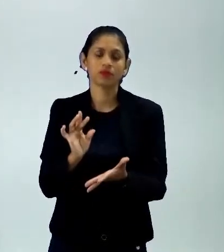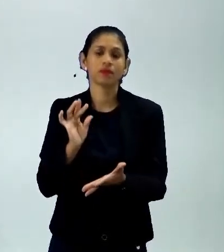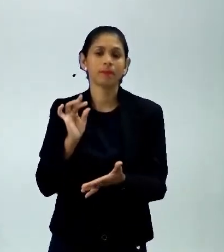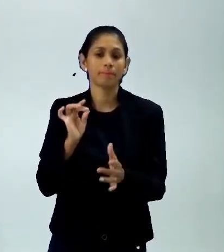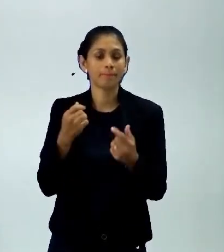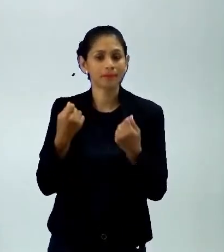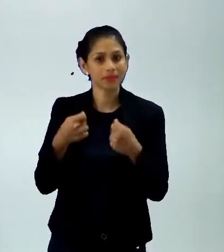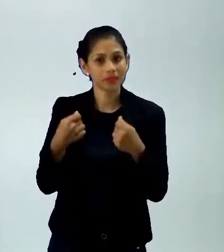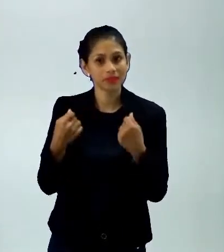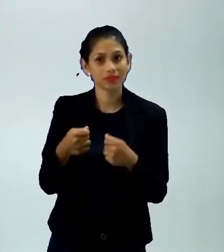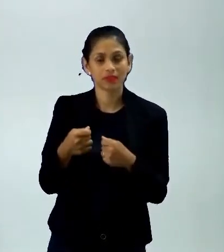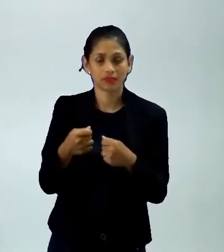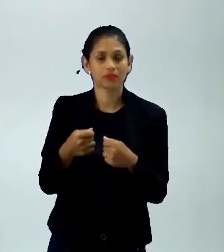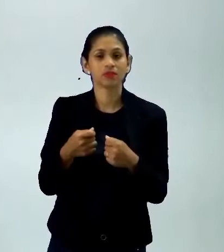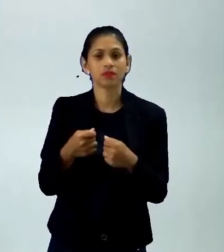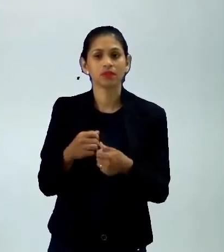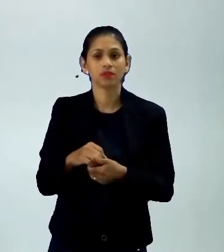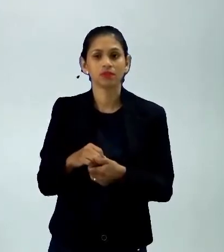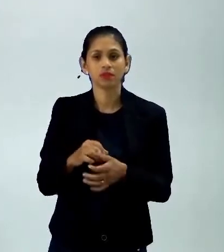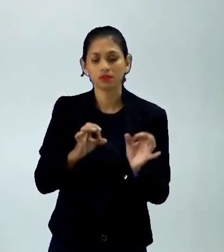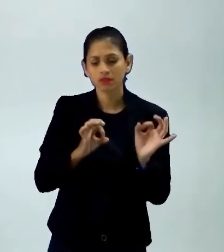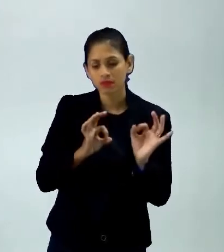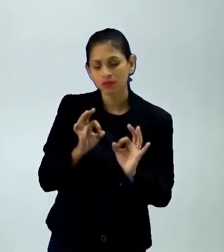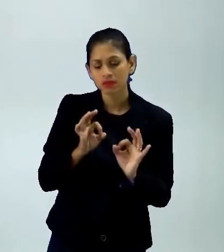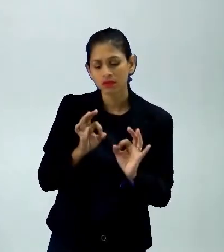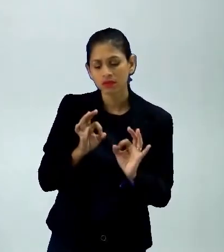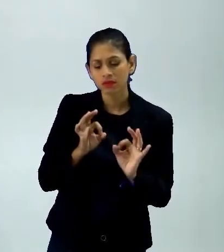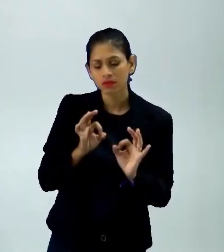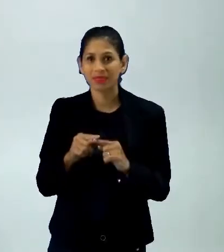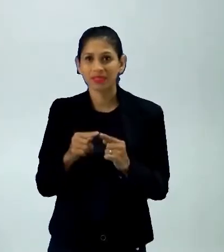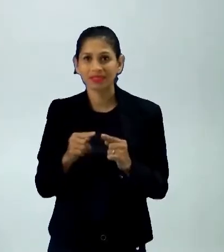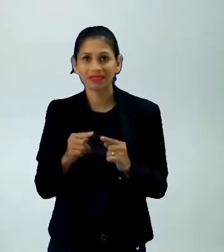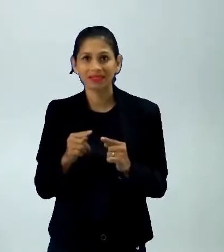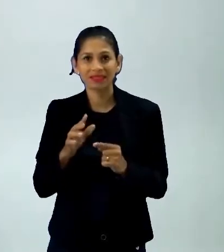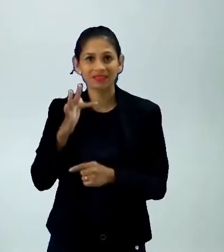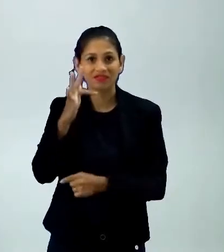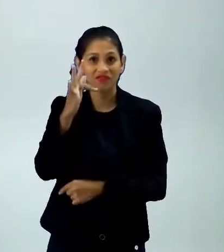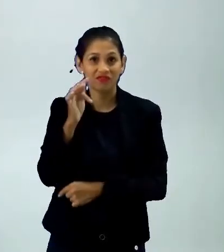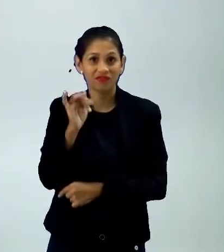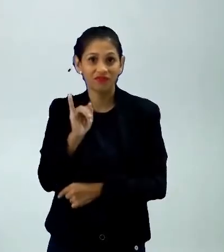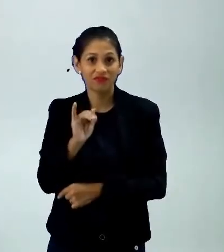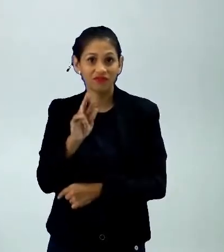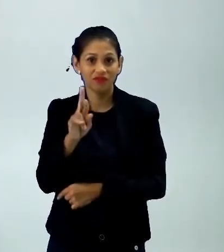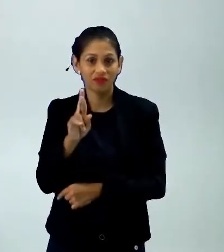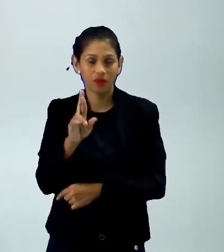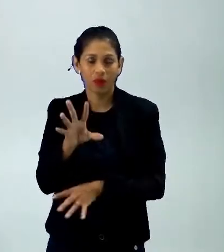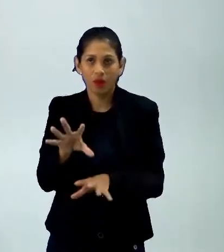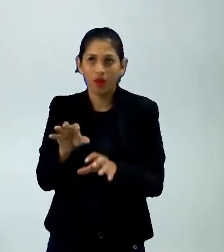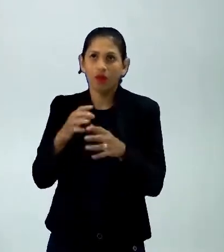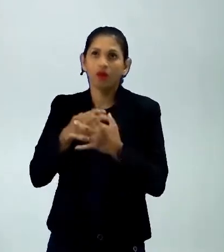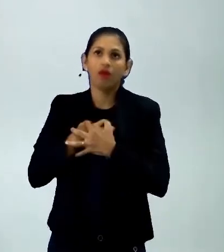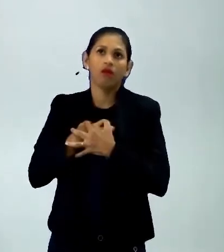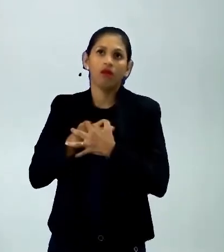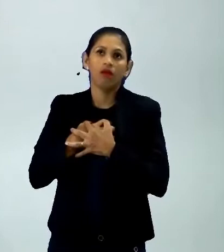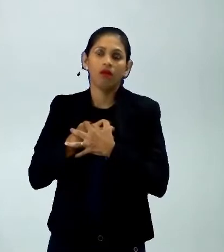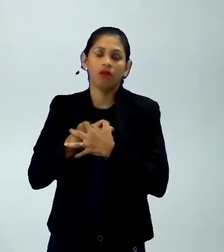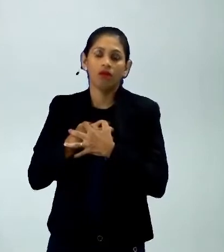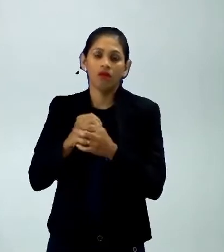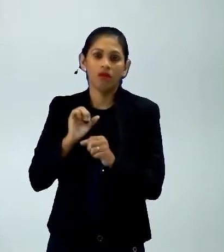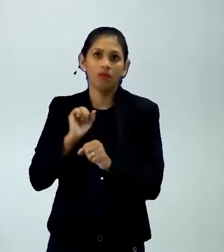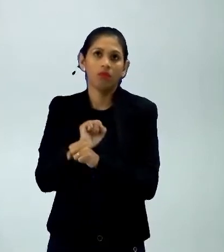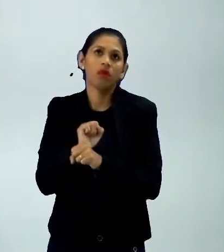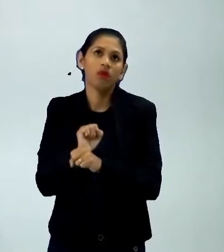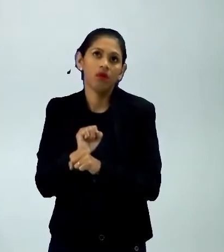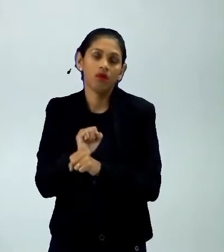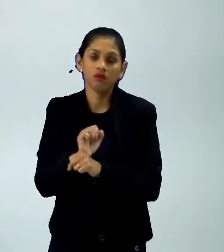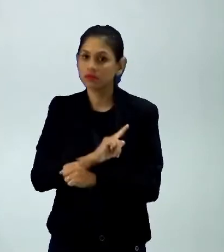às vezes, nem todos compõem outros anúncios publicitários, outros textos publicitários, tá bom?